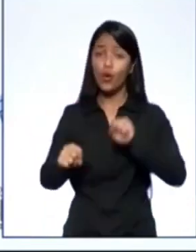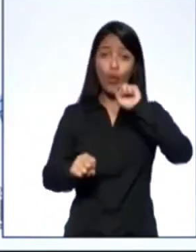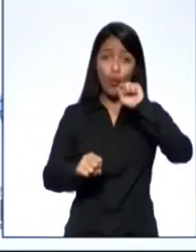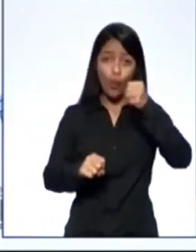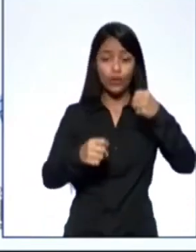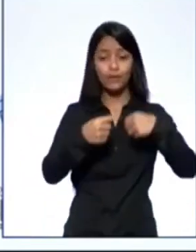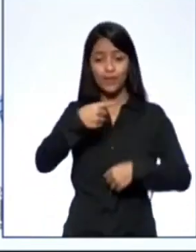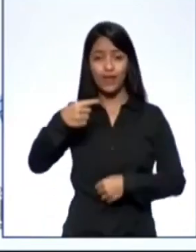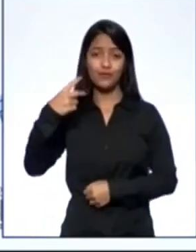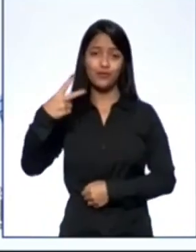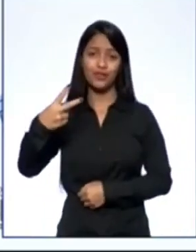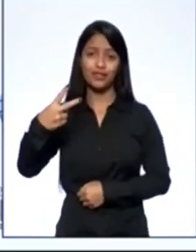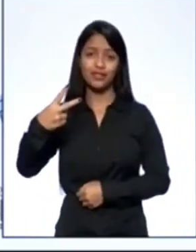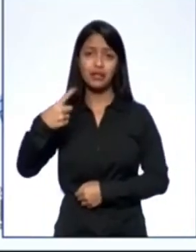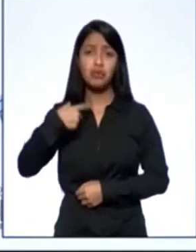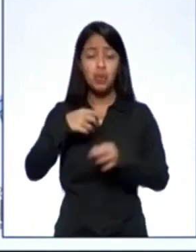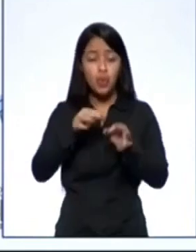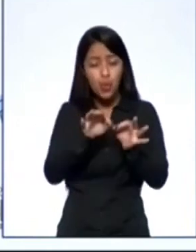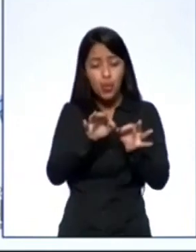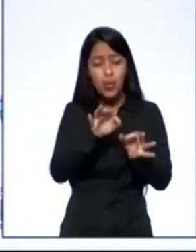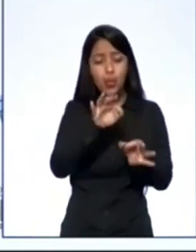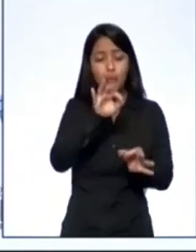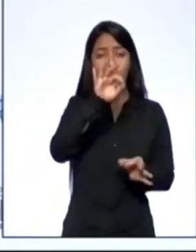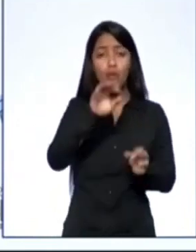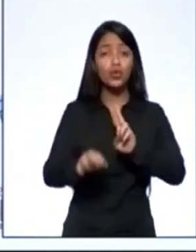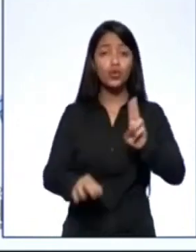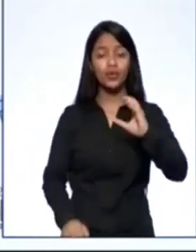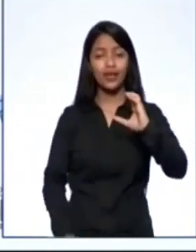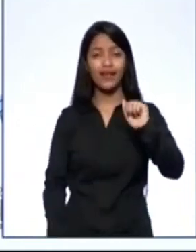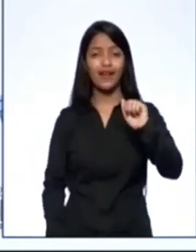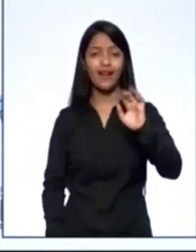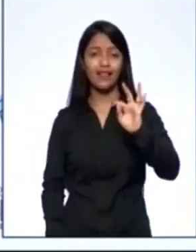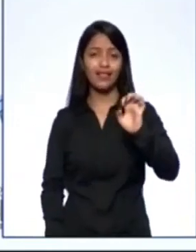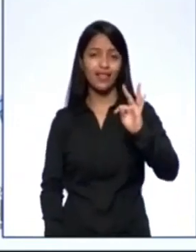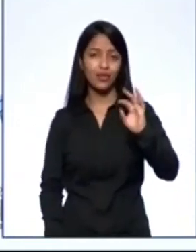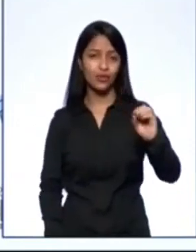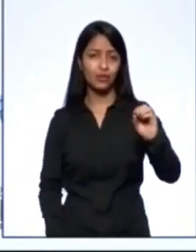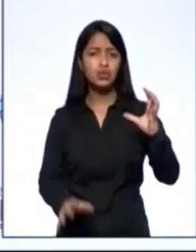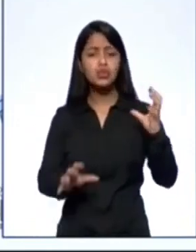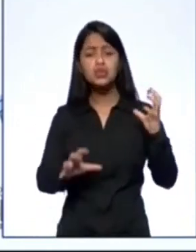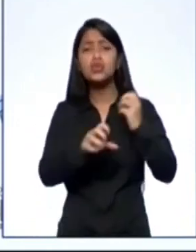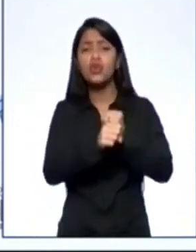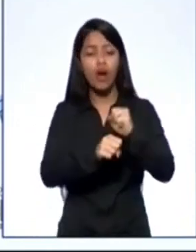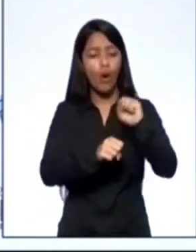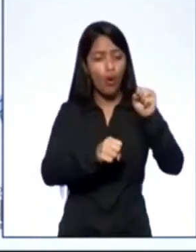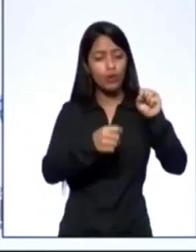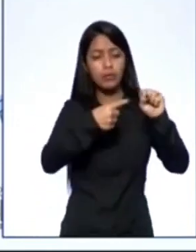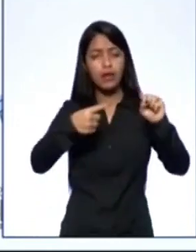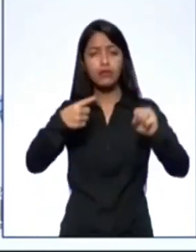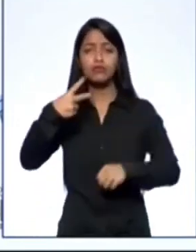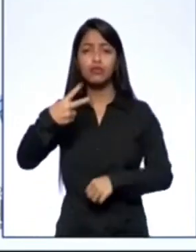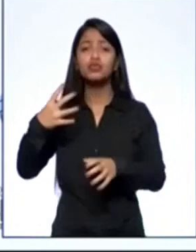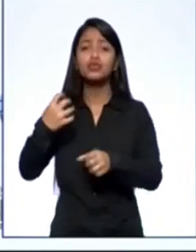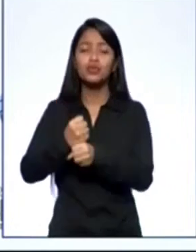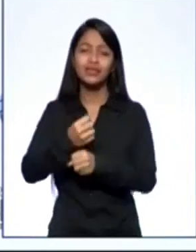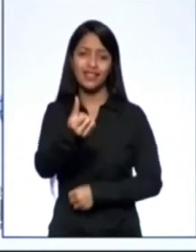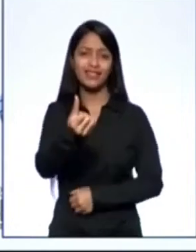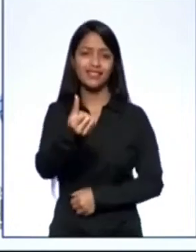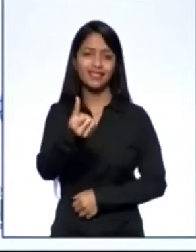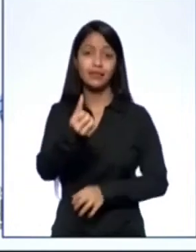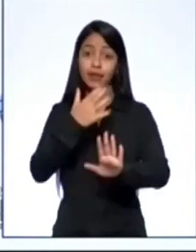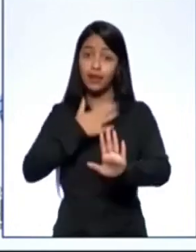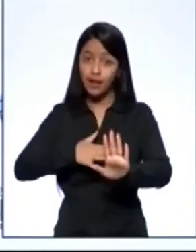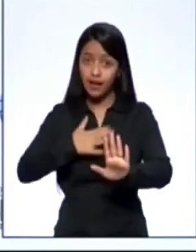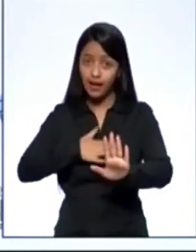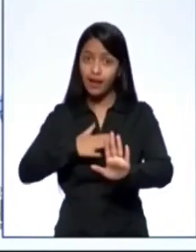o capeta vai dar 6 vai acompanhando de leve na devagar Calma que eu vou